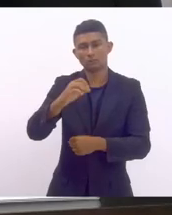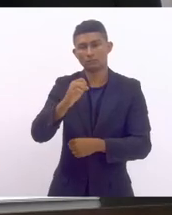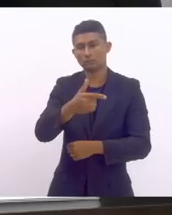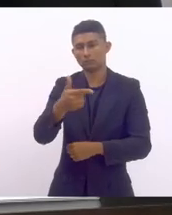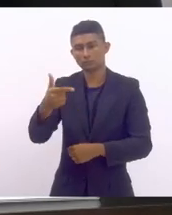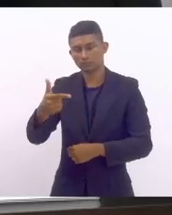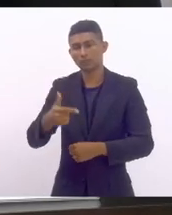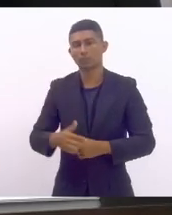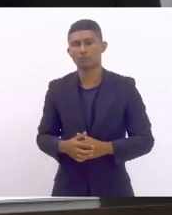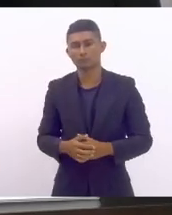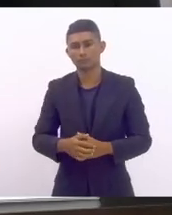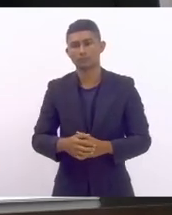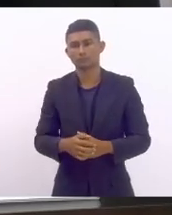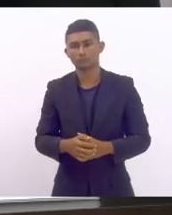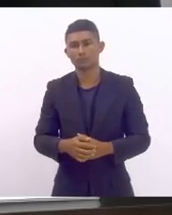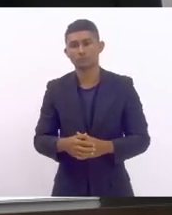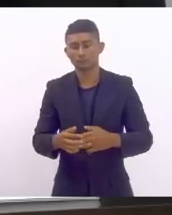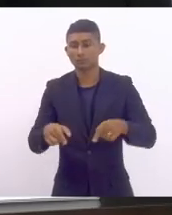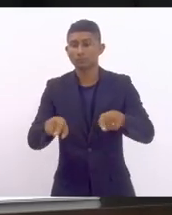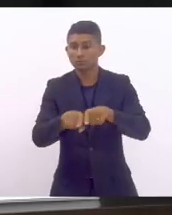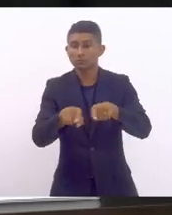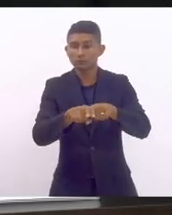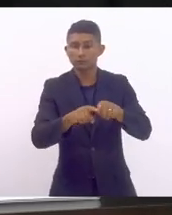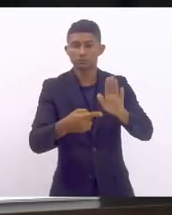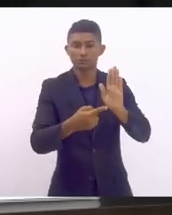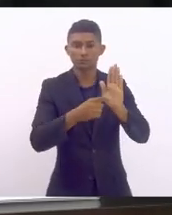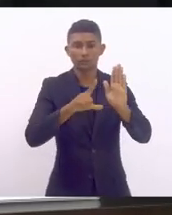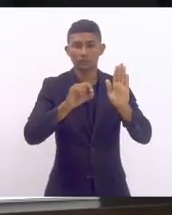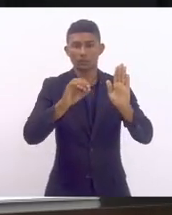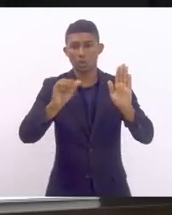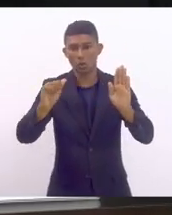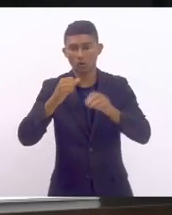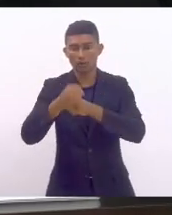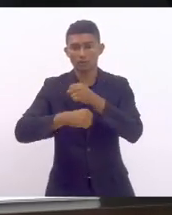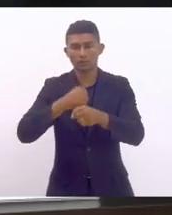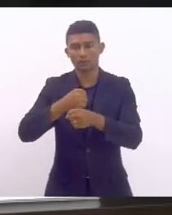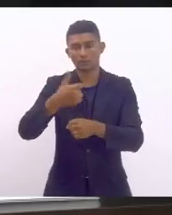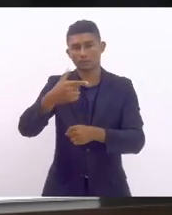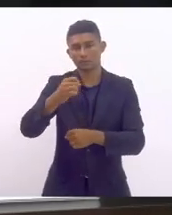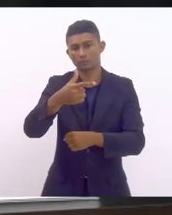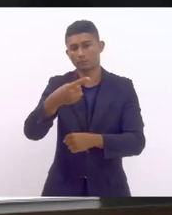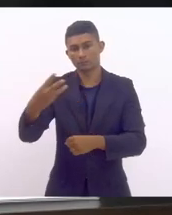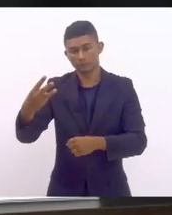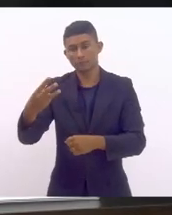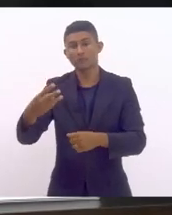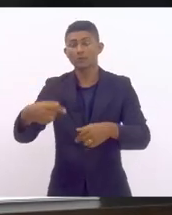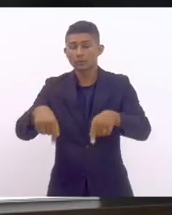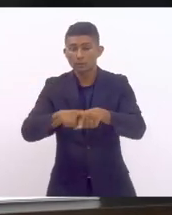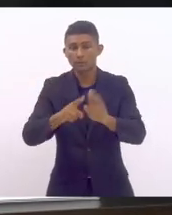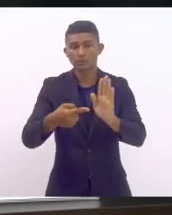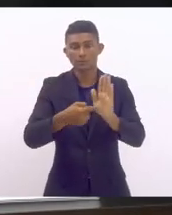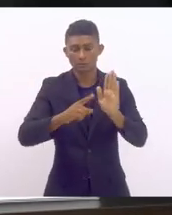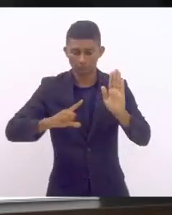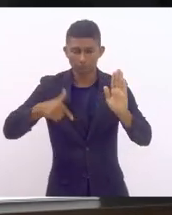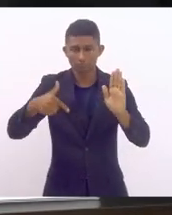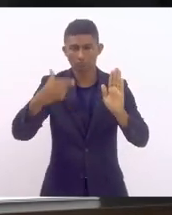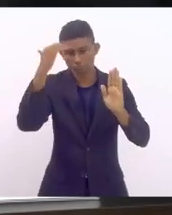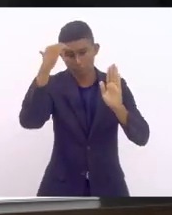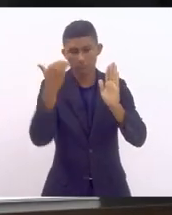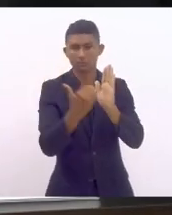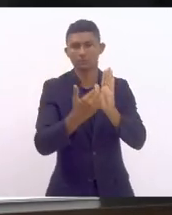garantia da o que for aprovado na lua para 23 a garantia das ações execução plena